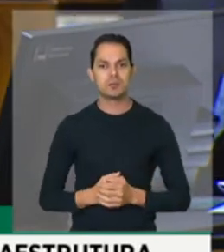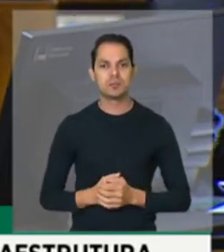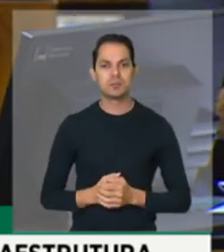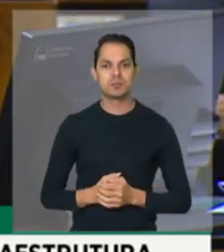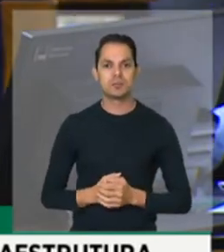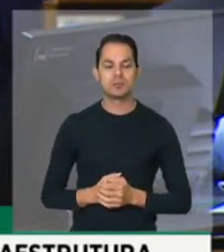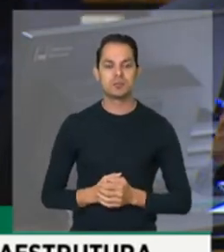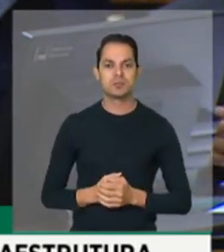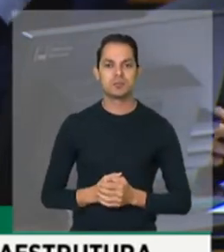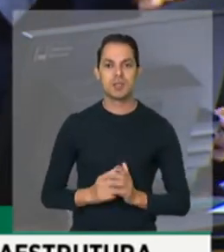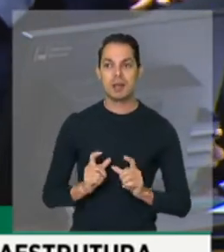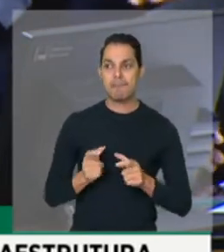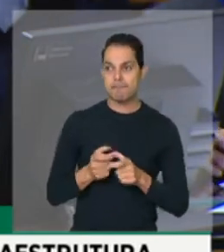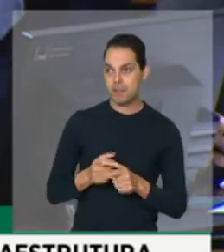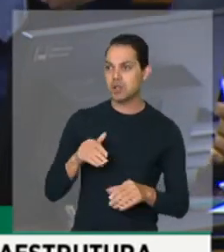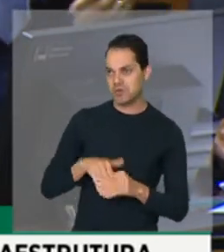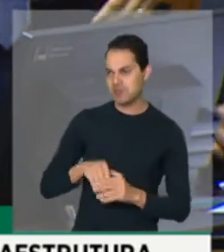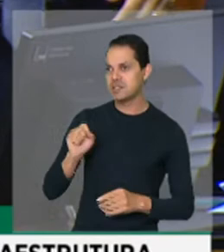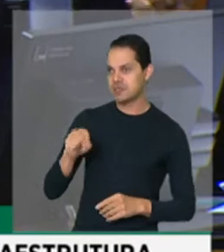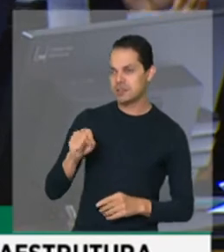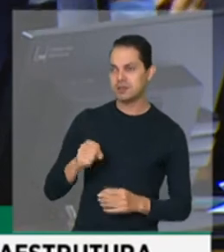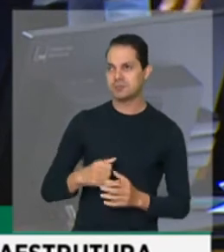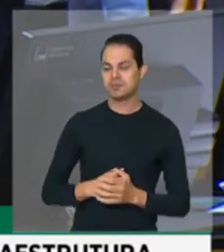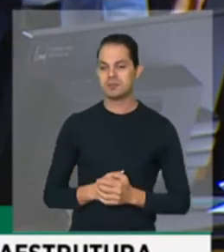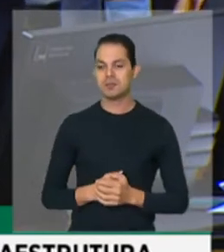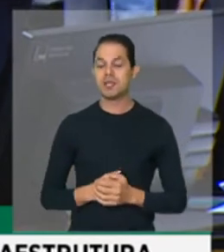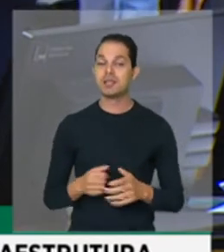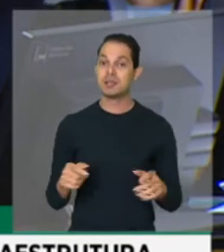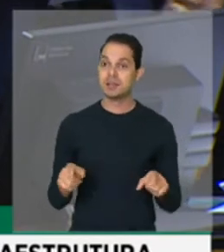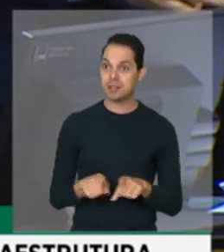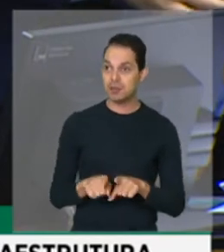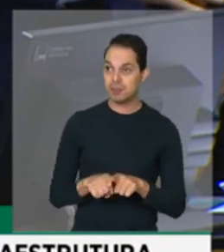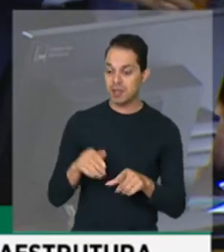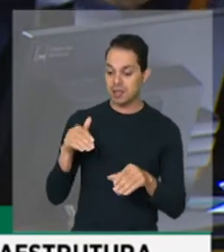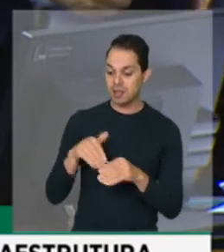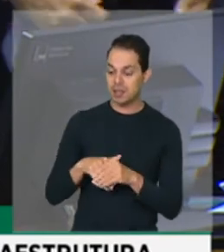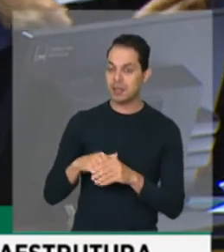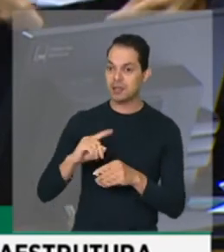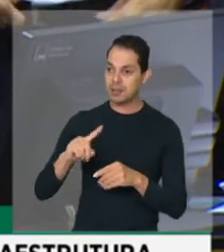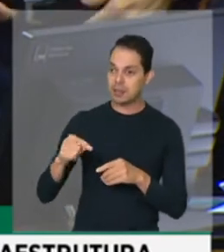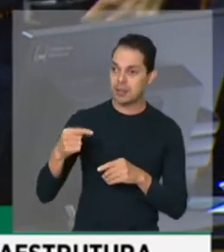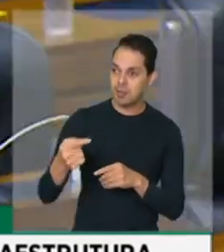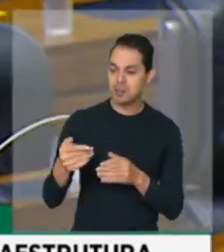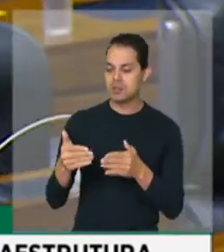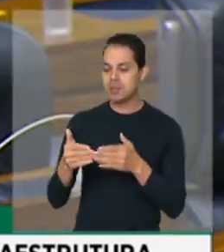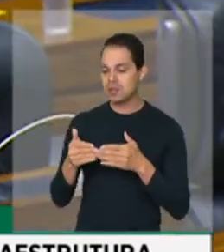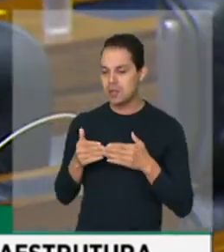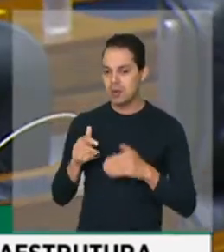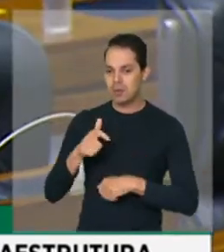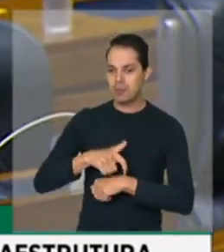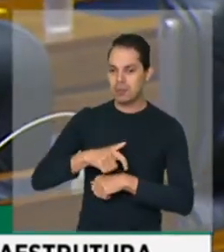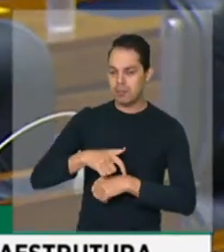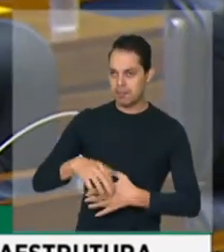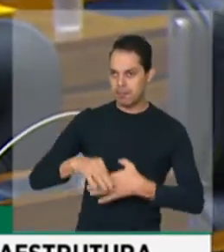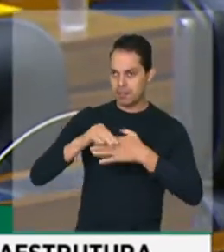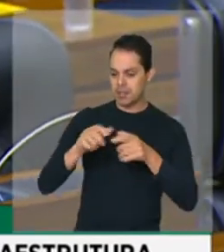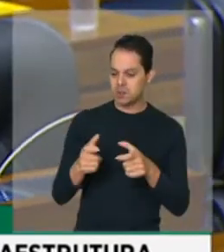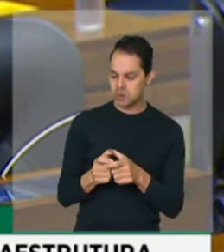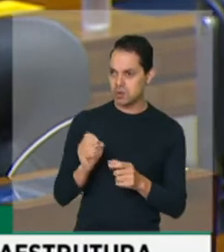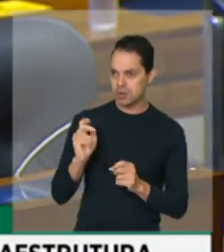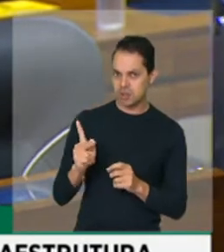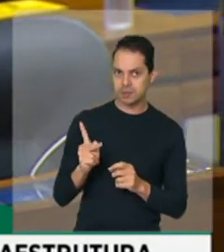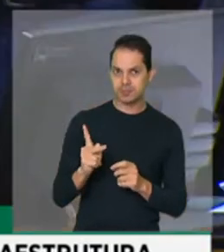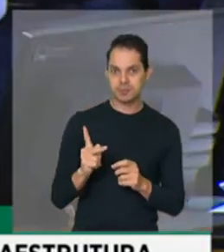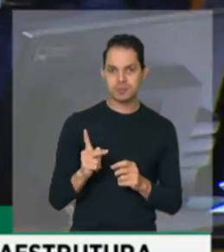A minoria encaminha, sim, senhor presidente. E, em seguida, a votação, solicito hora da liderança da minoria. Liderança